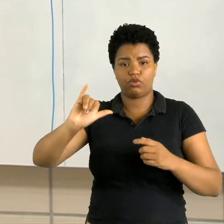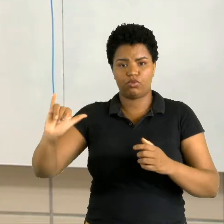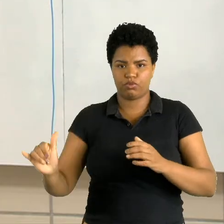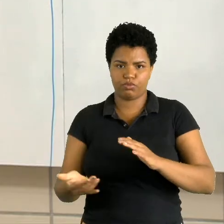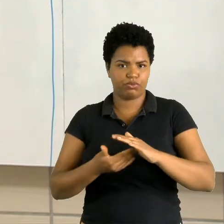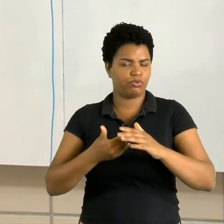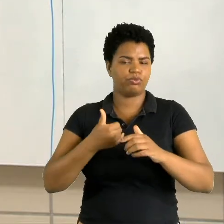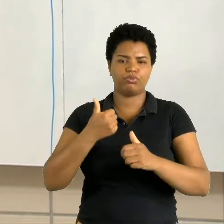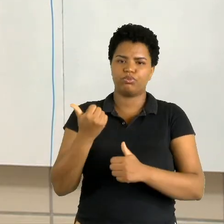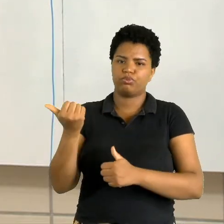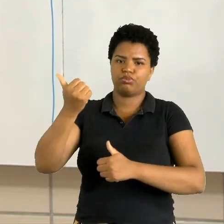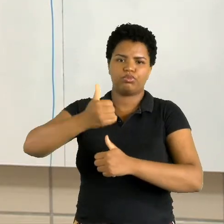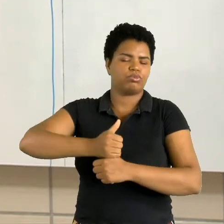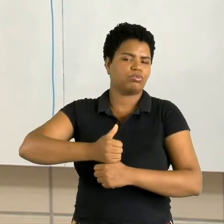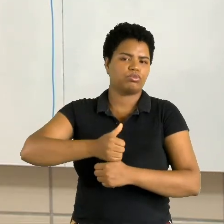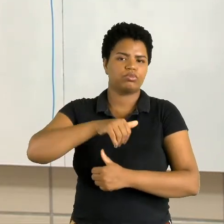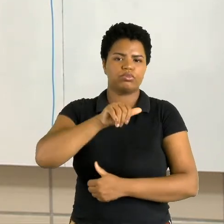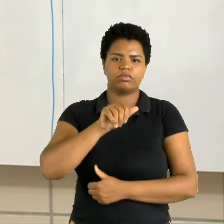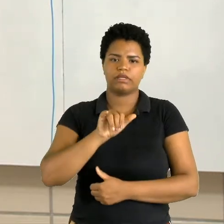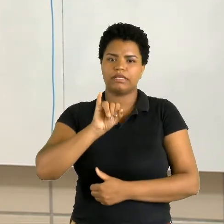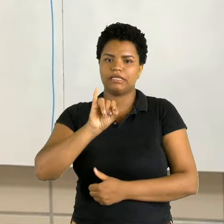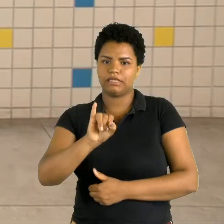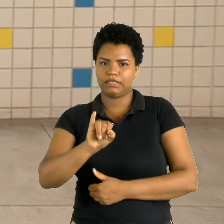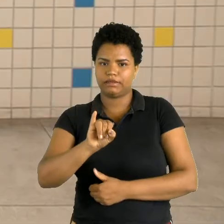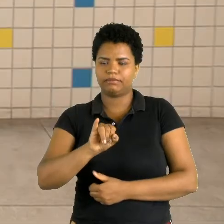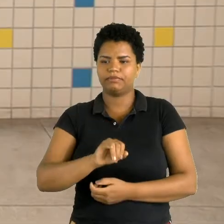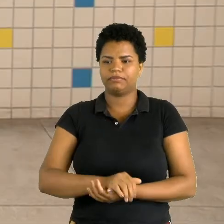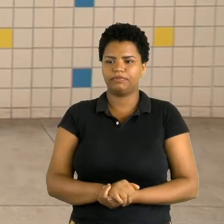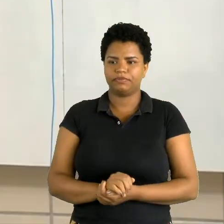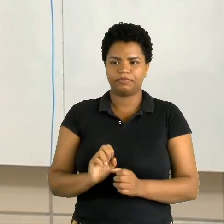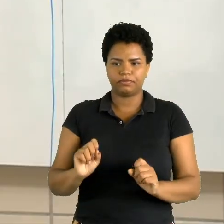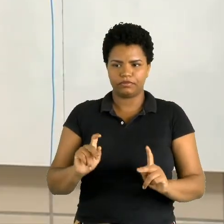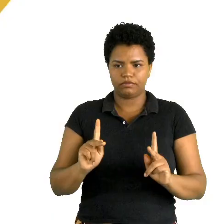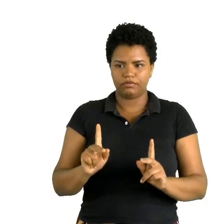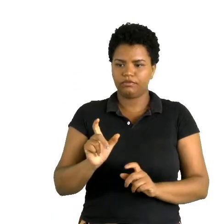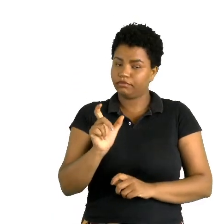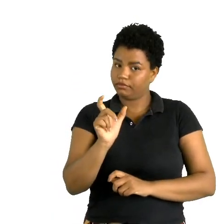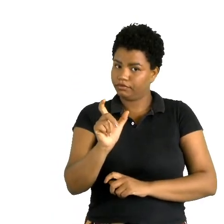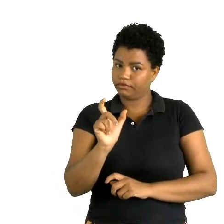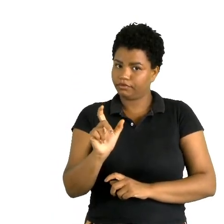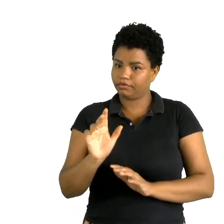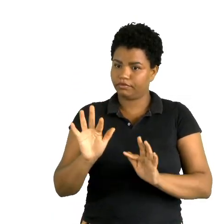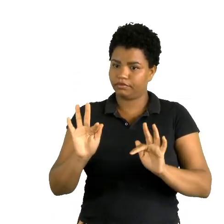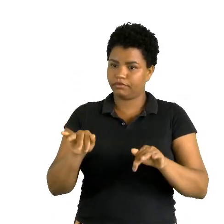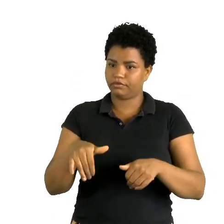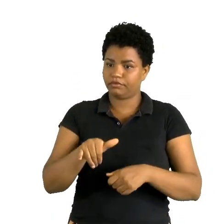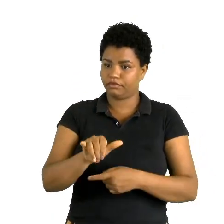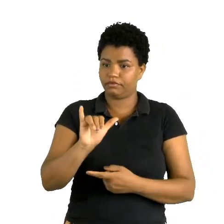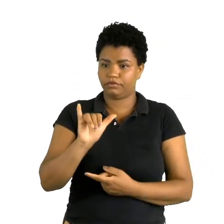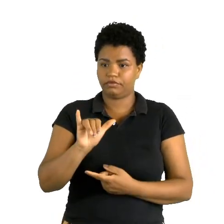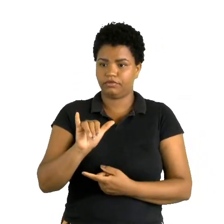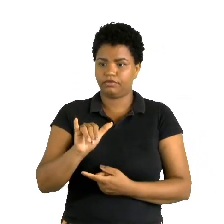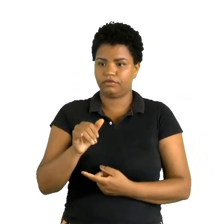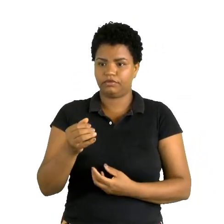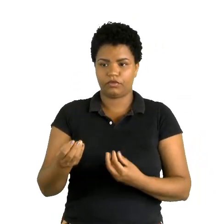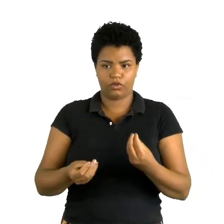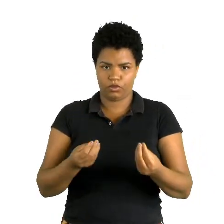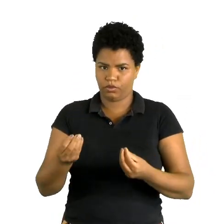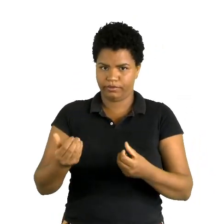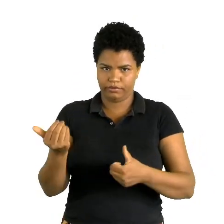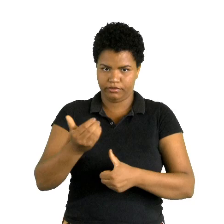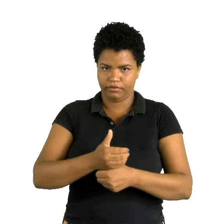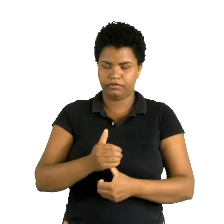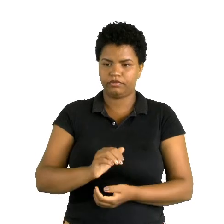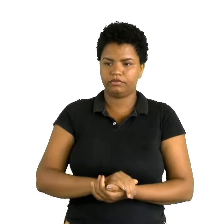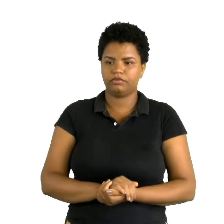dele vamos colocar o nosso I, ok? Então, se a palavra terminar em Y. Vamos lá. Aí nós temos